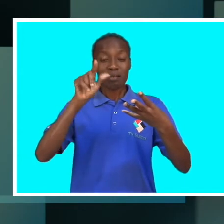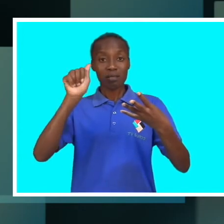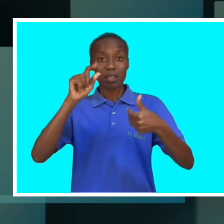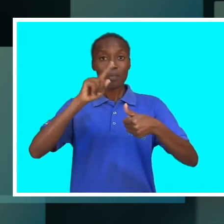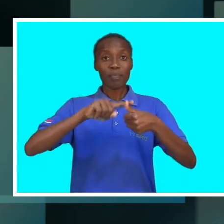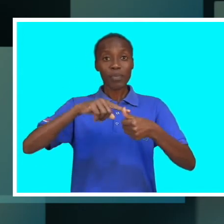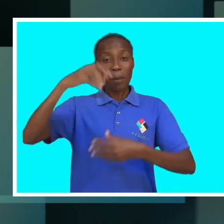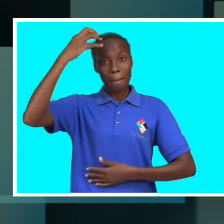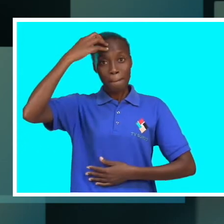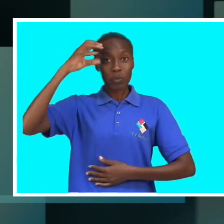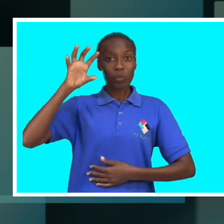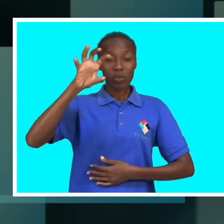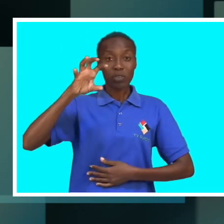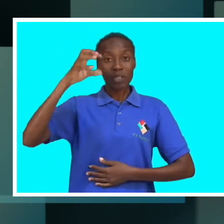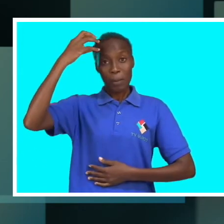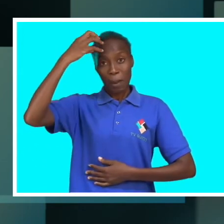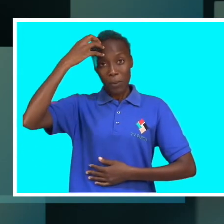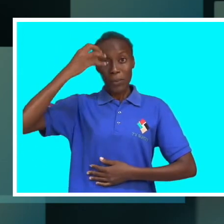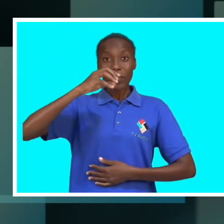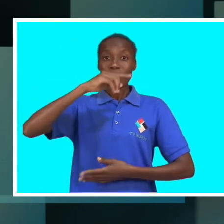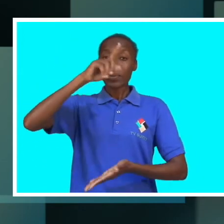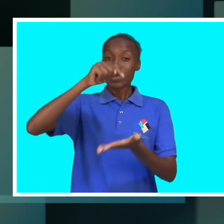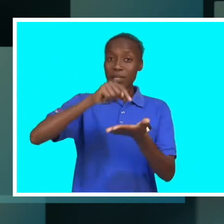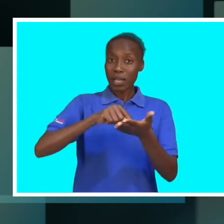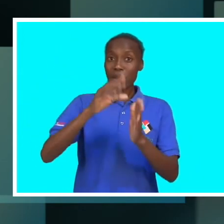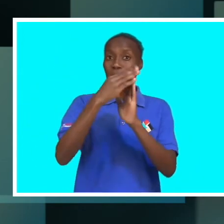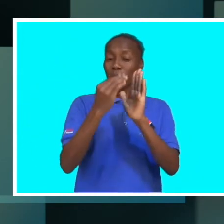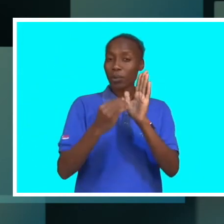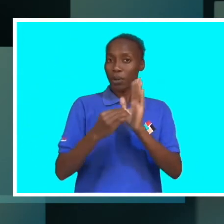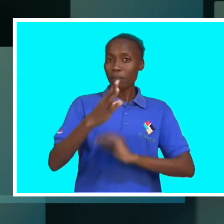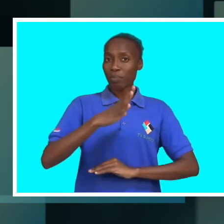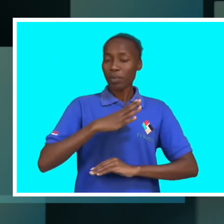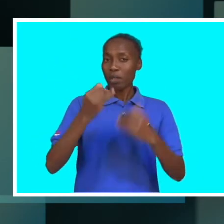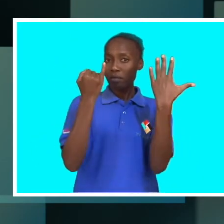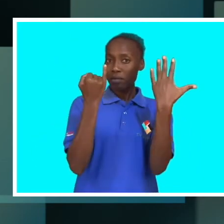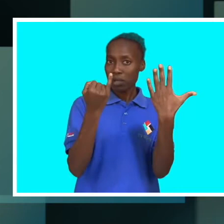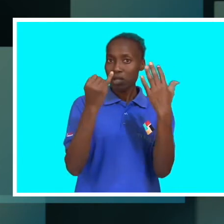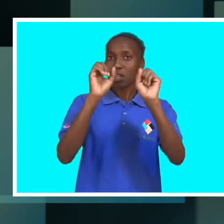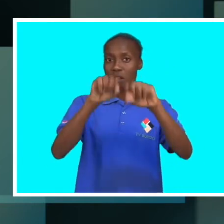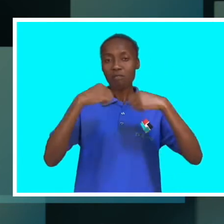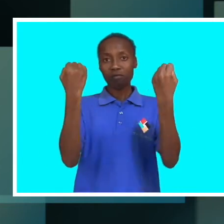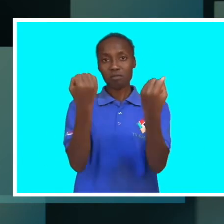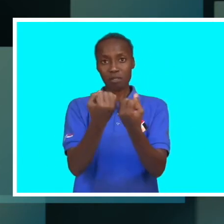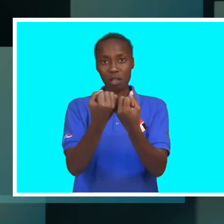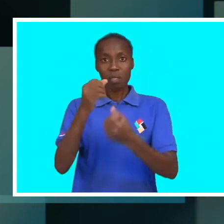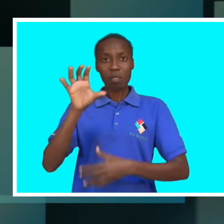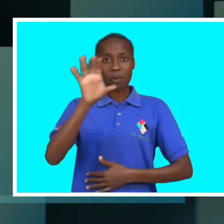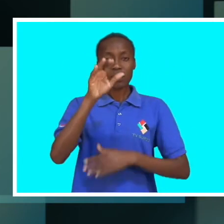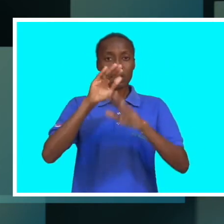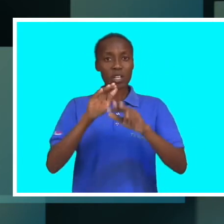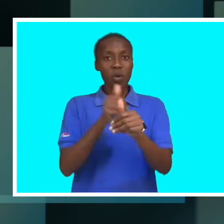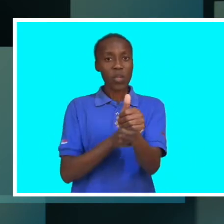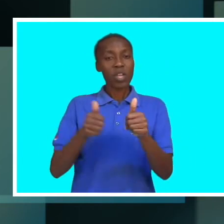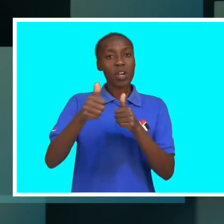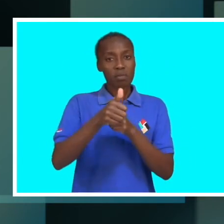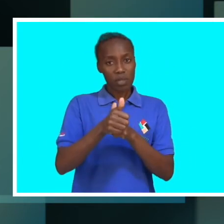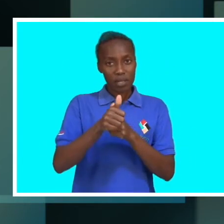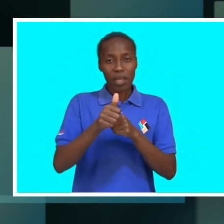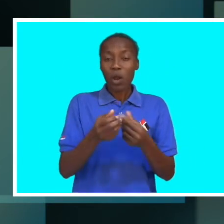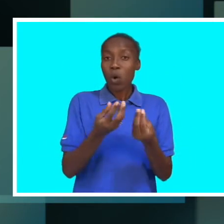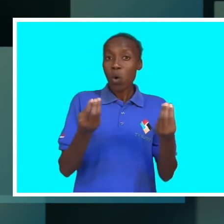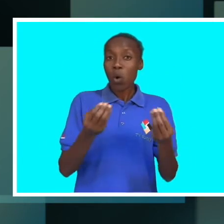Gaza, Maputo, Província, Maputo, Cidade. Aliás, são seis. São seis associações provinciais que representam.